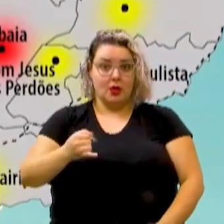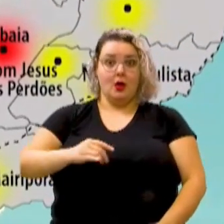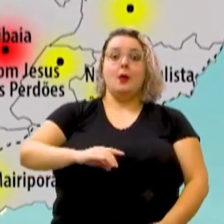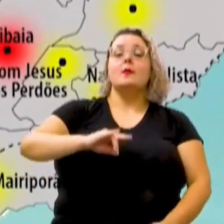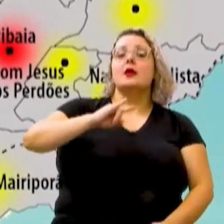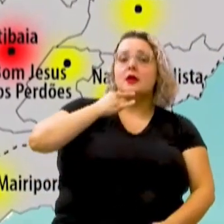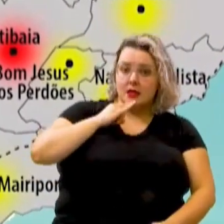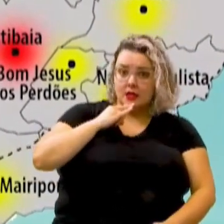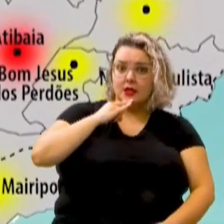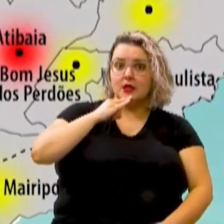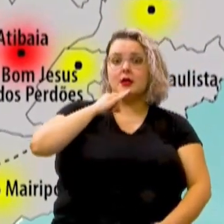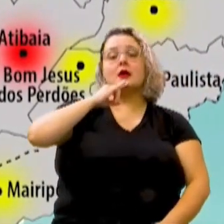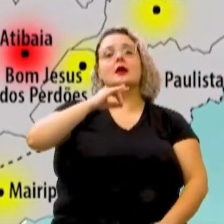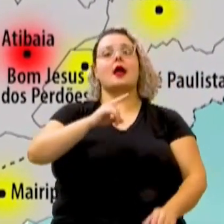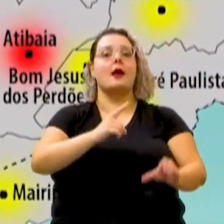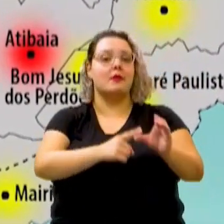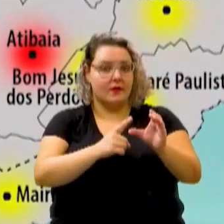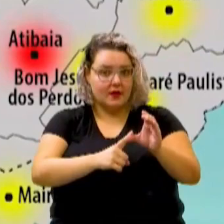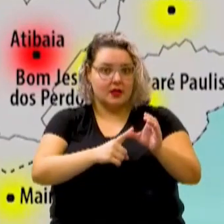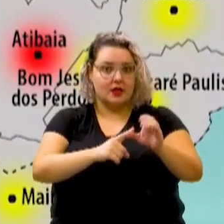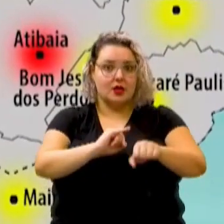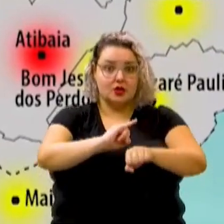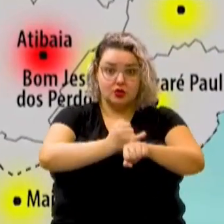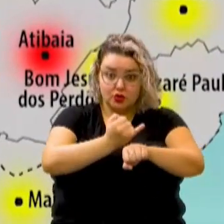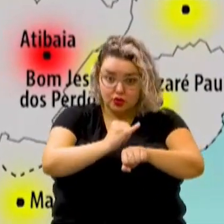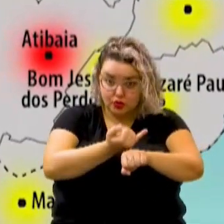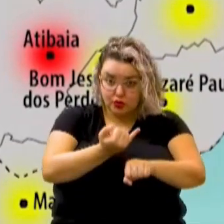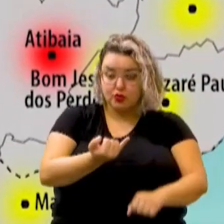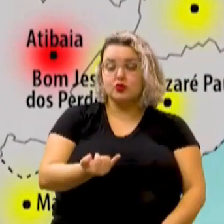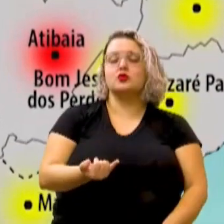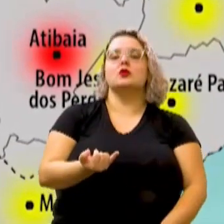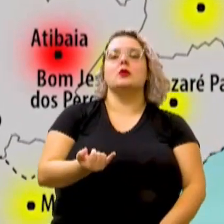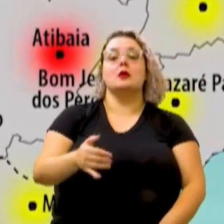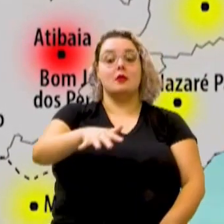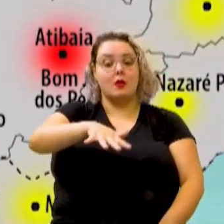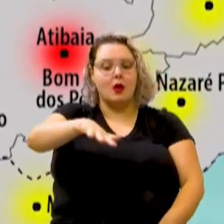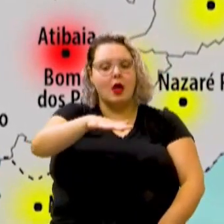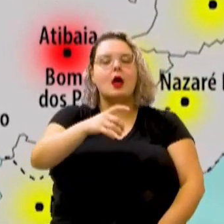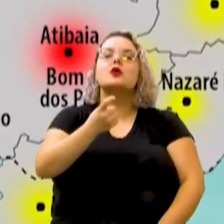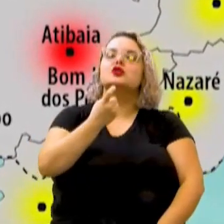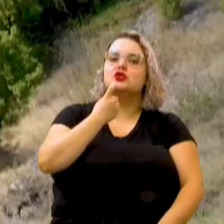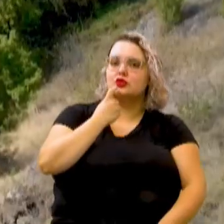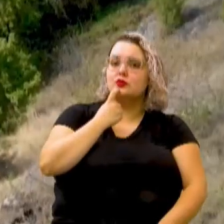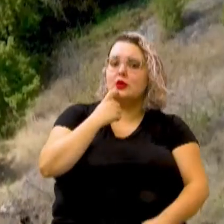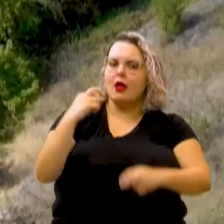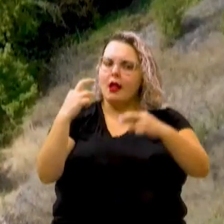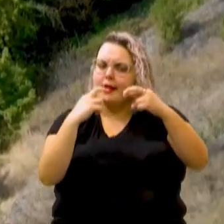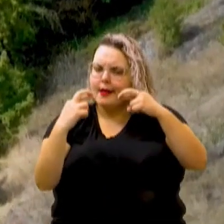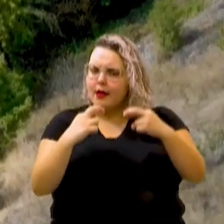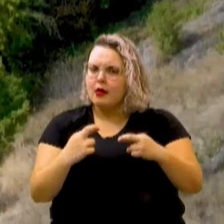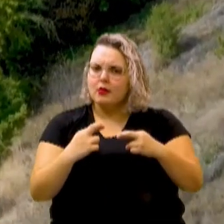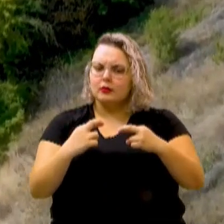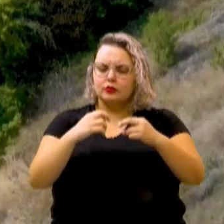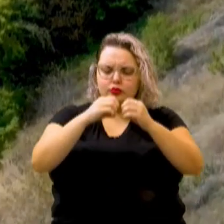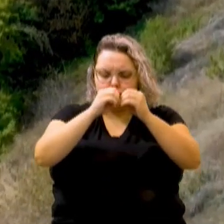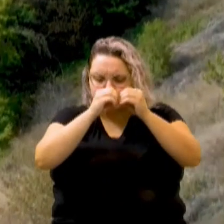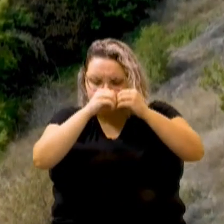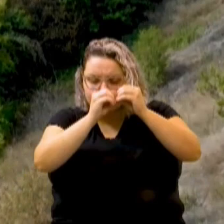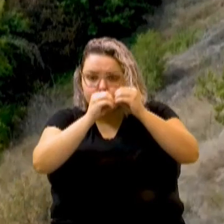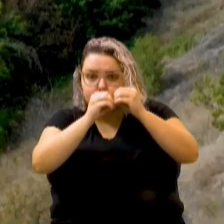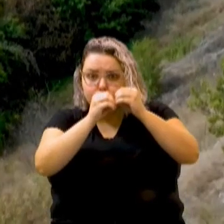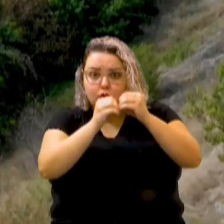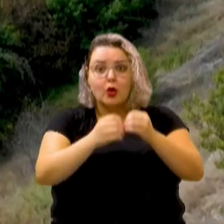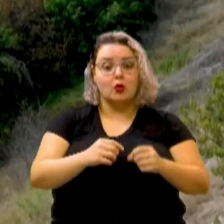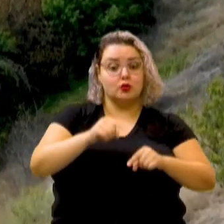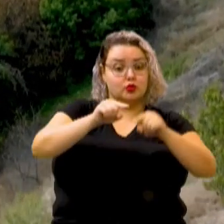Piracicaba, Capivari, Jundiaí e, em grande parte, localizada na região de Campinas. Os níveis de alguns